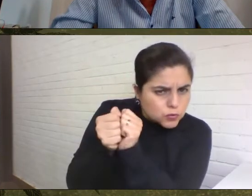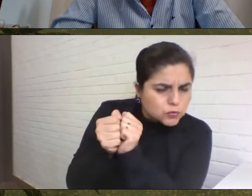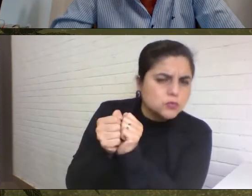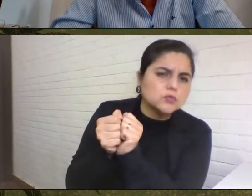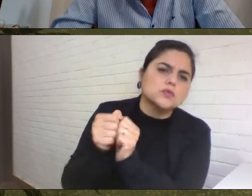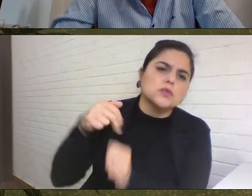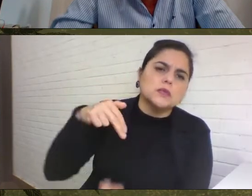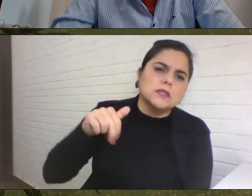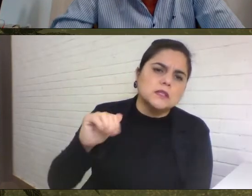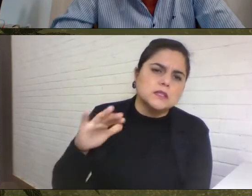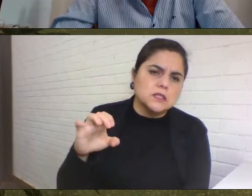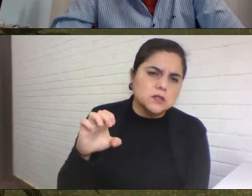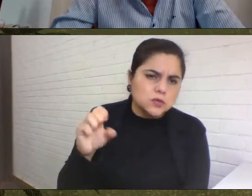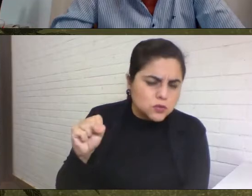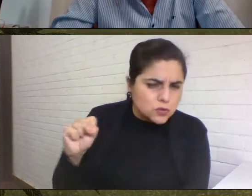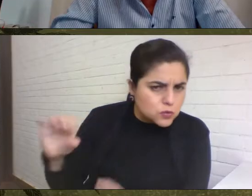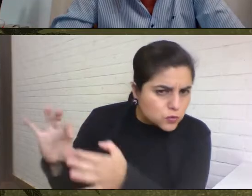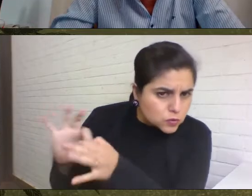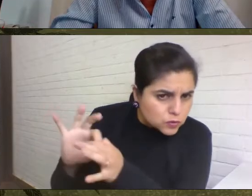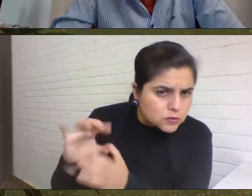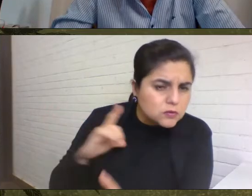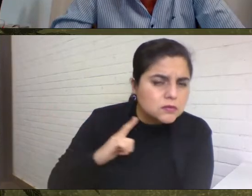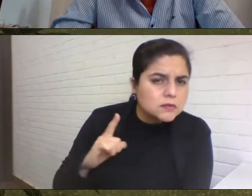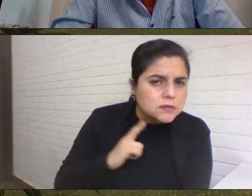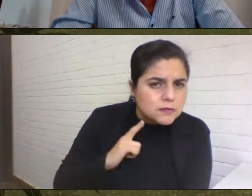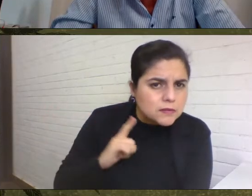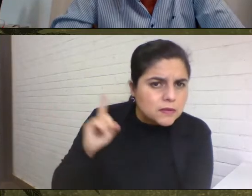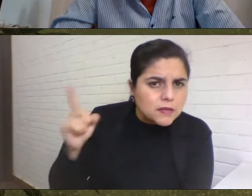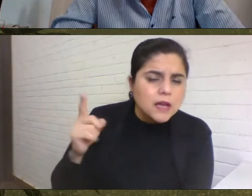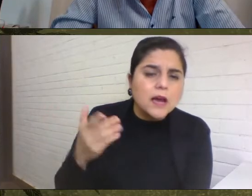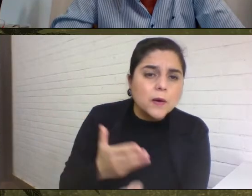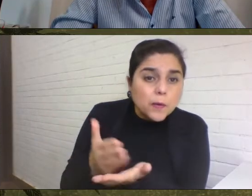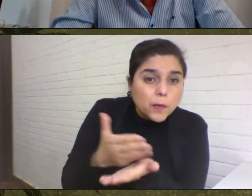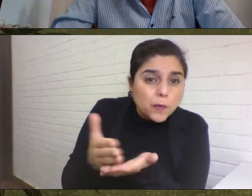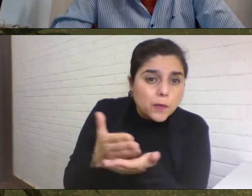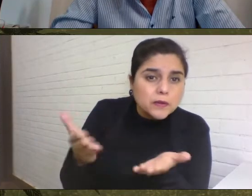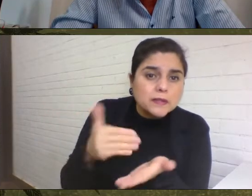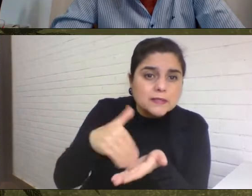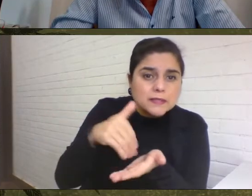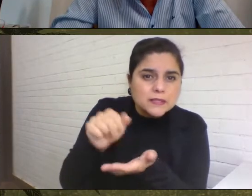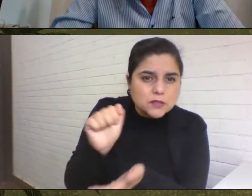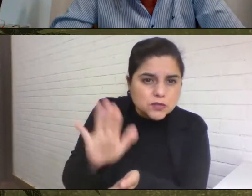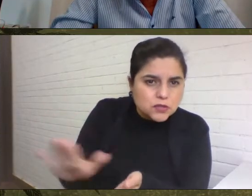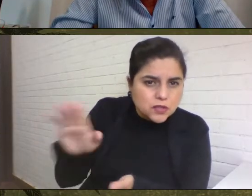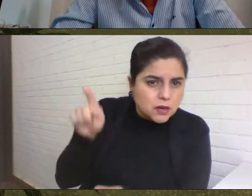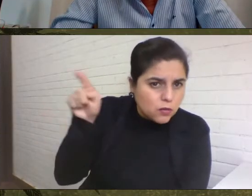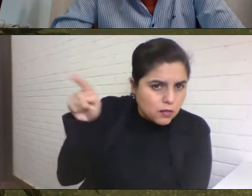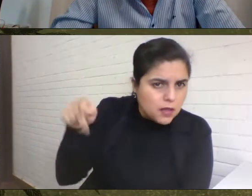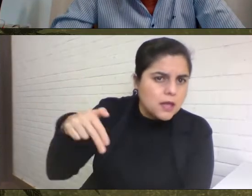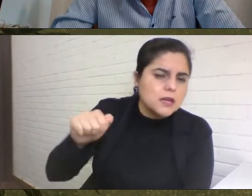e acabamos de ter a reeleição do Secretário-Geral das Nações Unidas